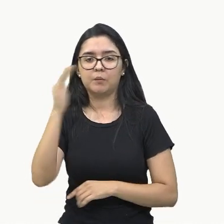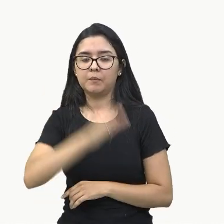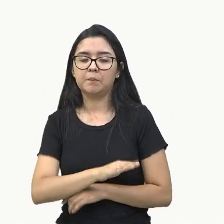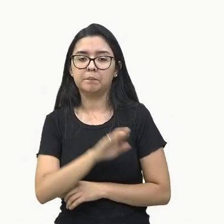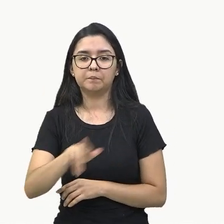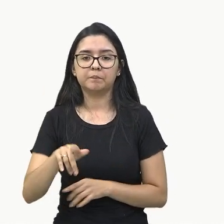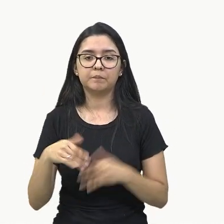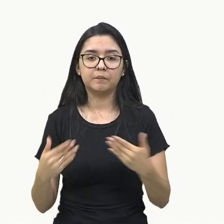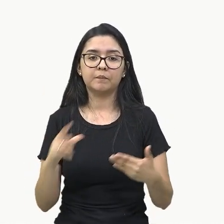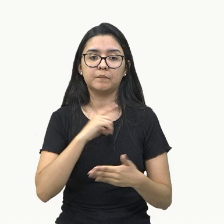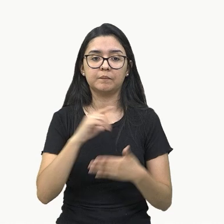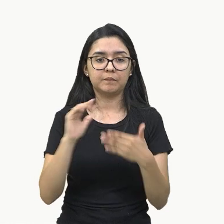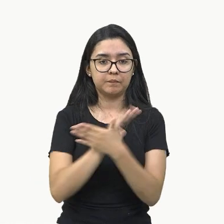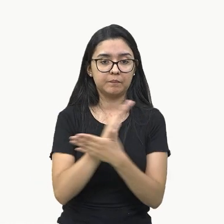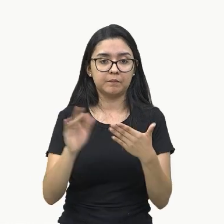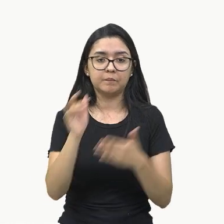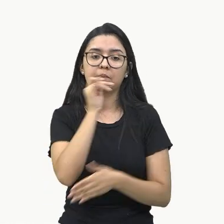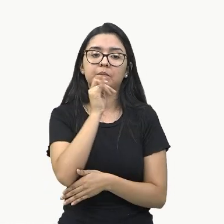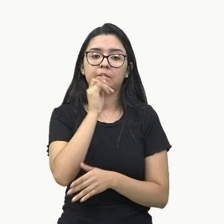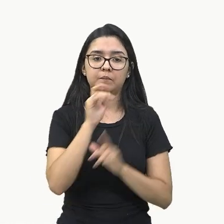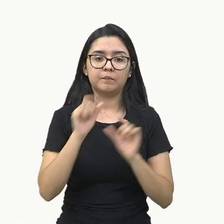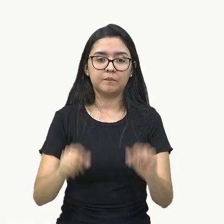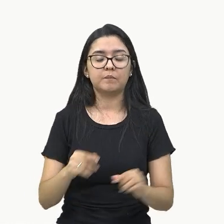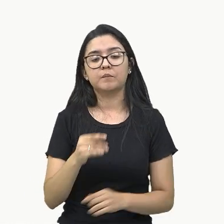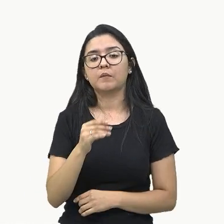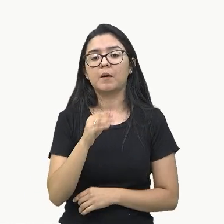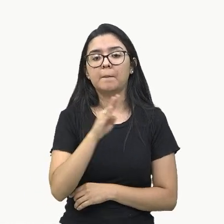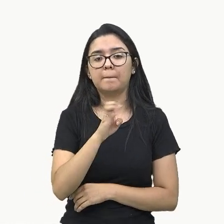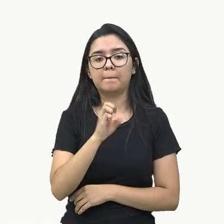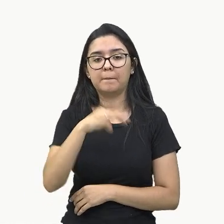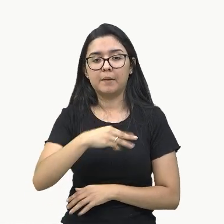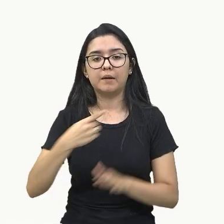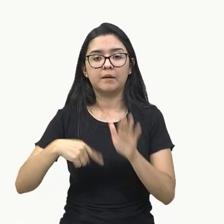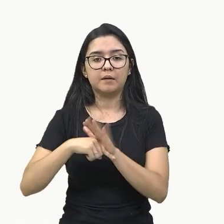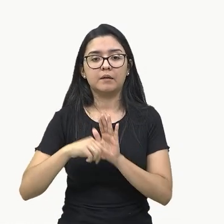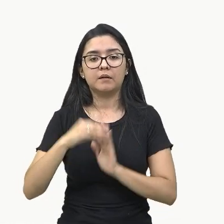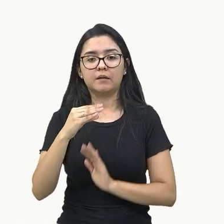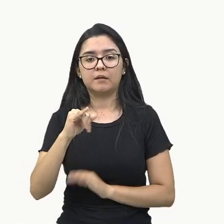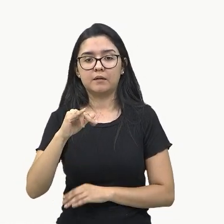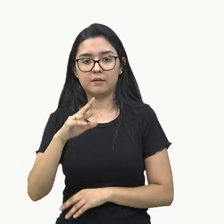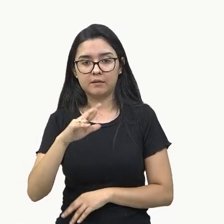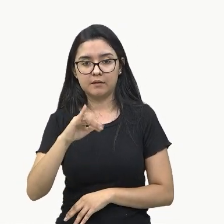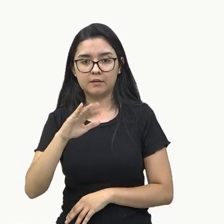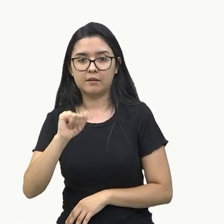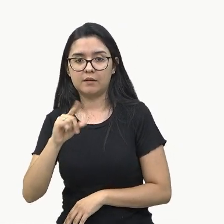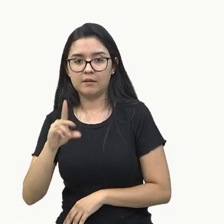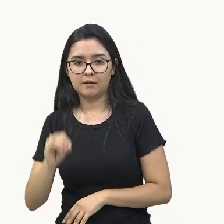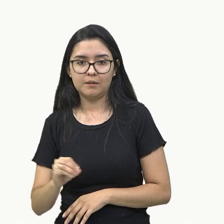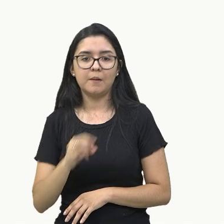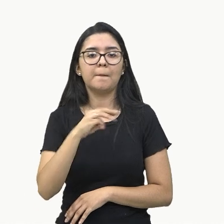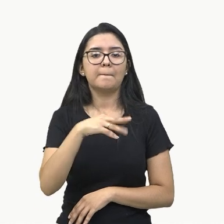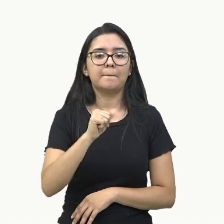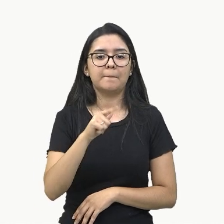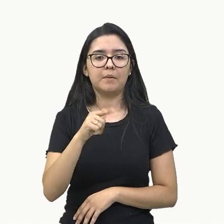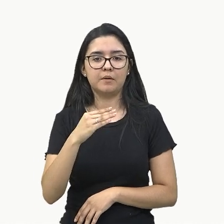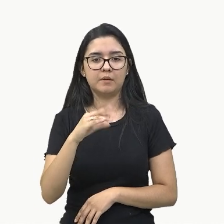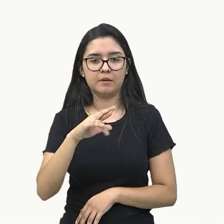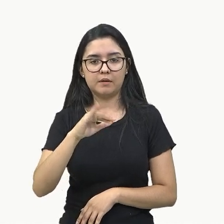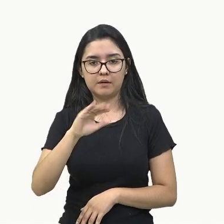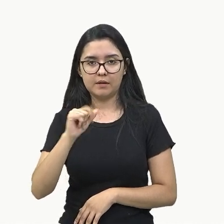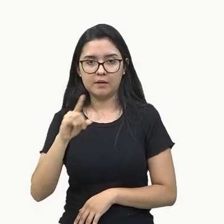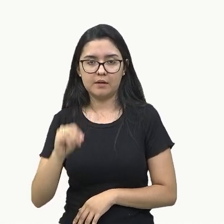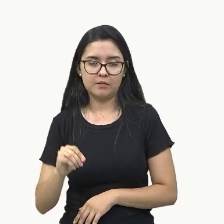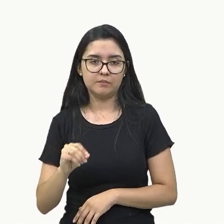pode ter situações aqui em que bem criado, por exemplo, tem o hífen, mas mal criado não. E são algumas das exceções